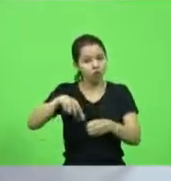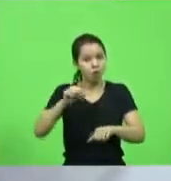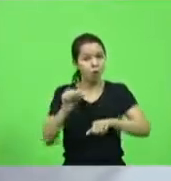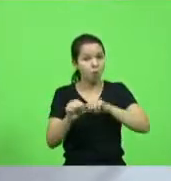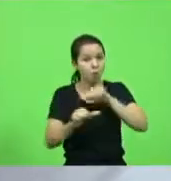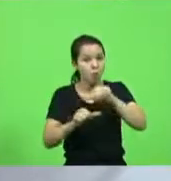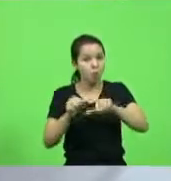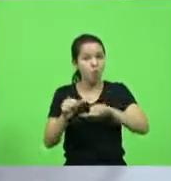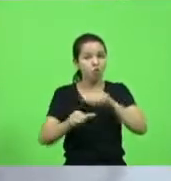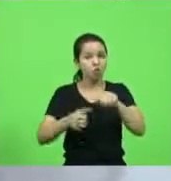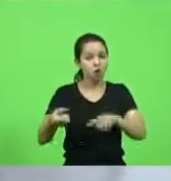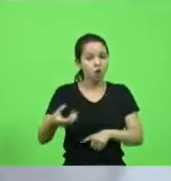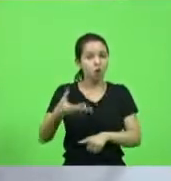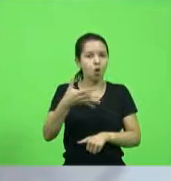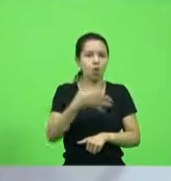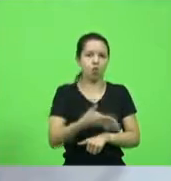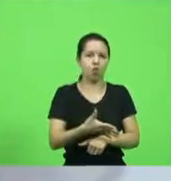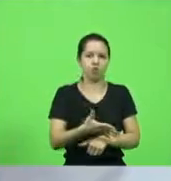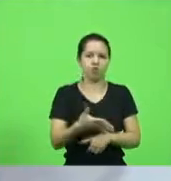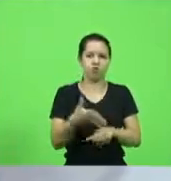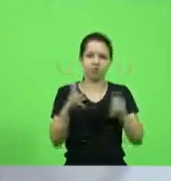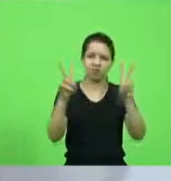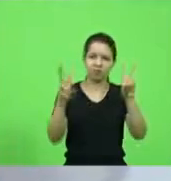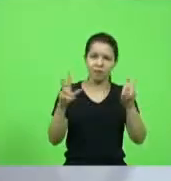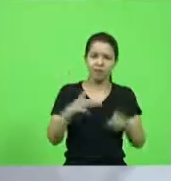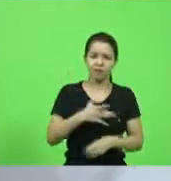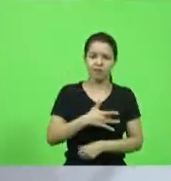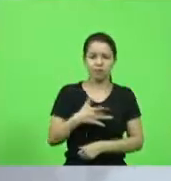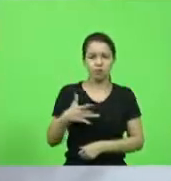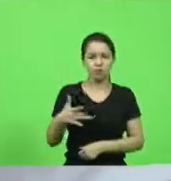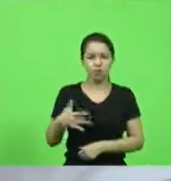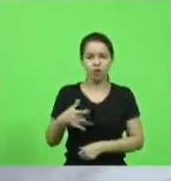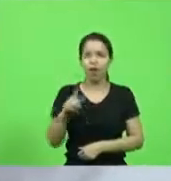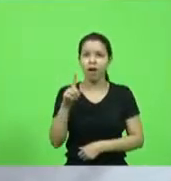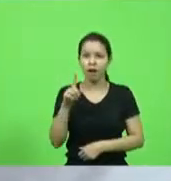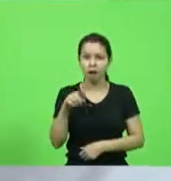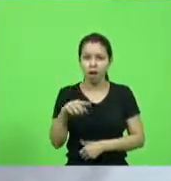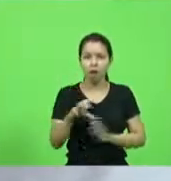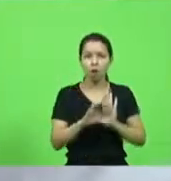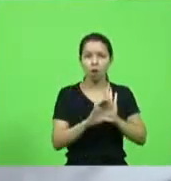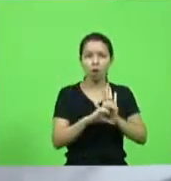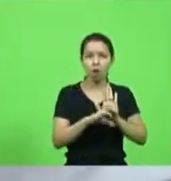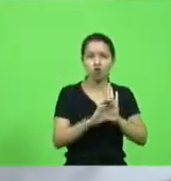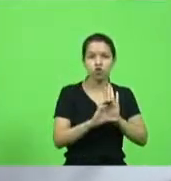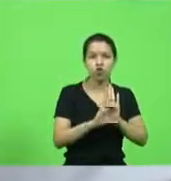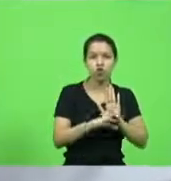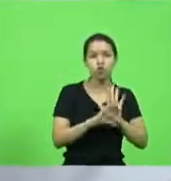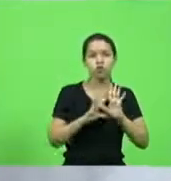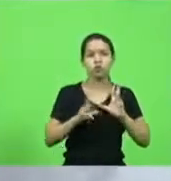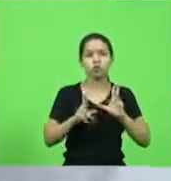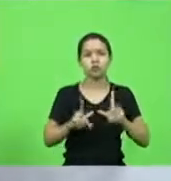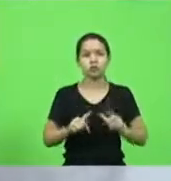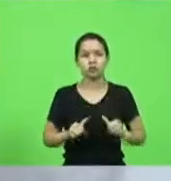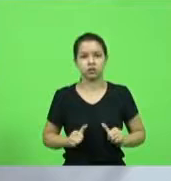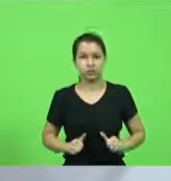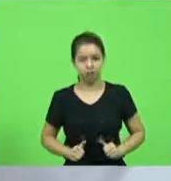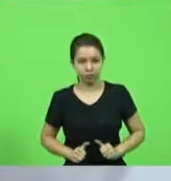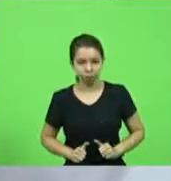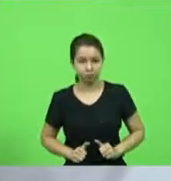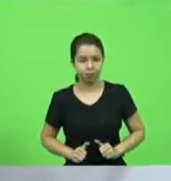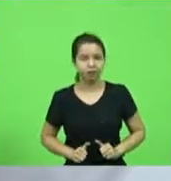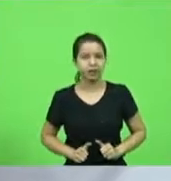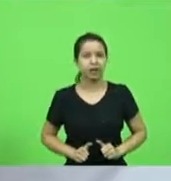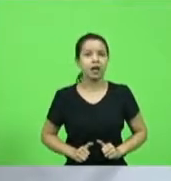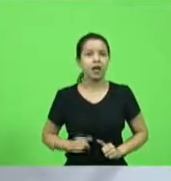que diz respeito à saúde, à vida, que é o Código Sanitário, encaminhado pelo outro governo, o governo que terminou com o